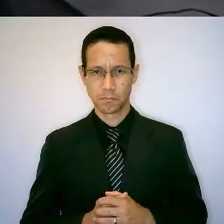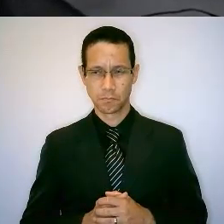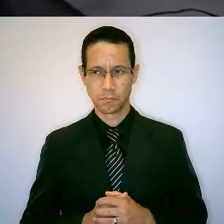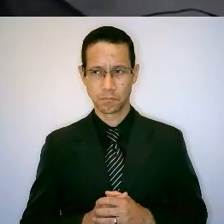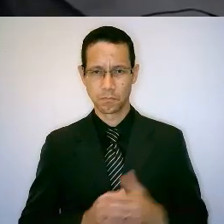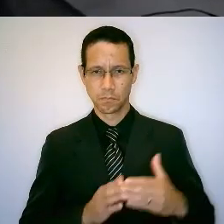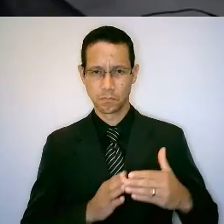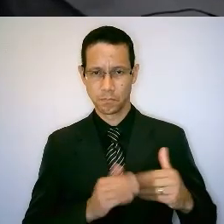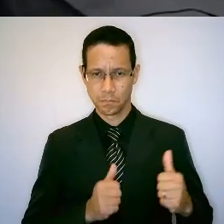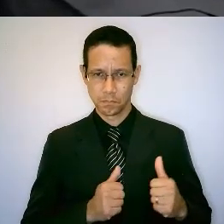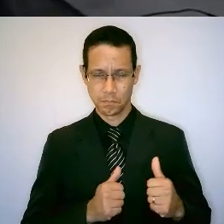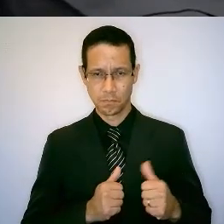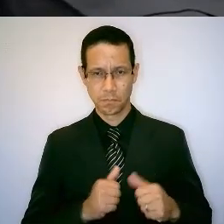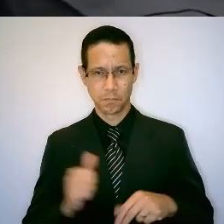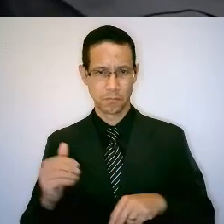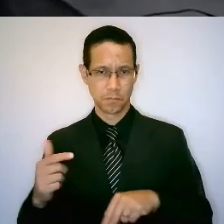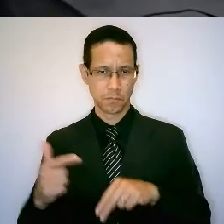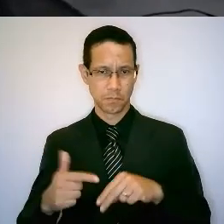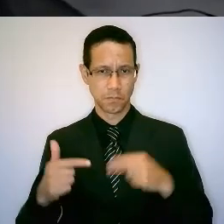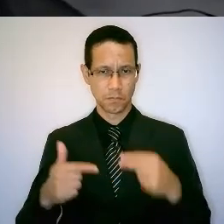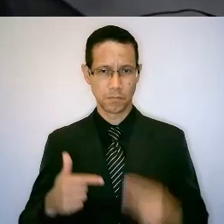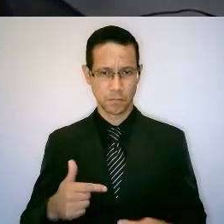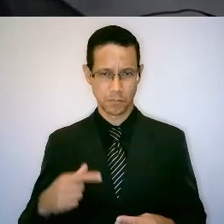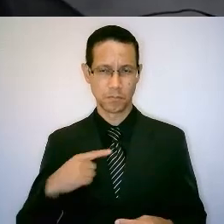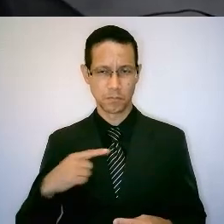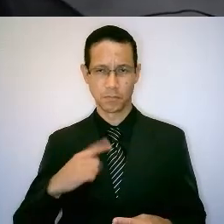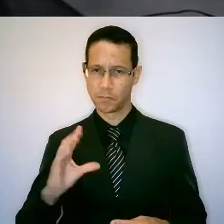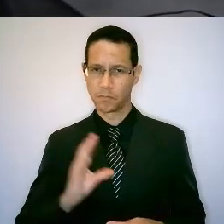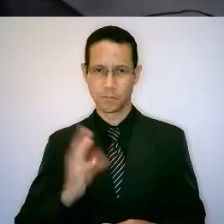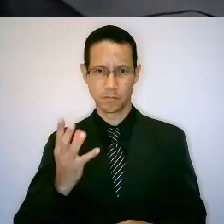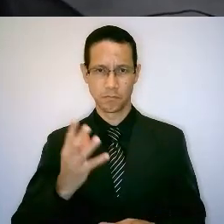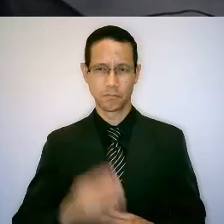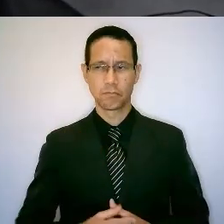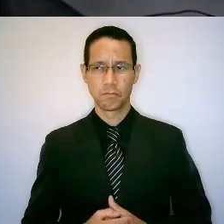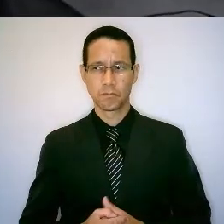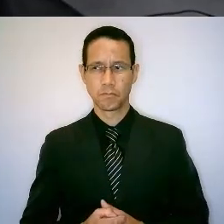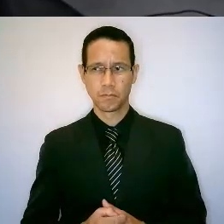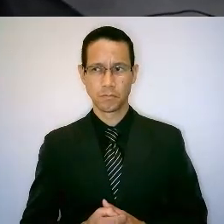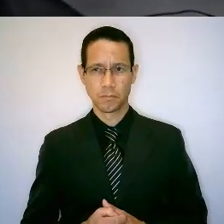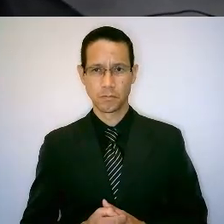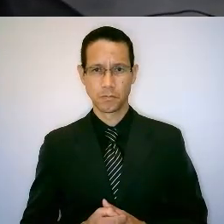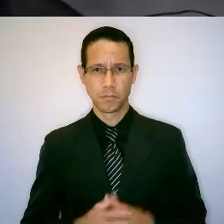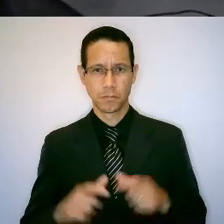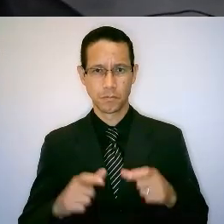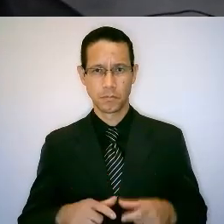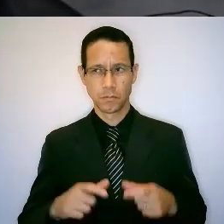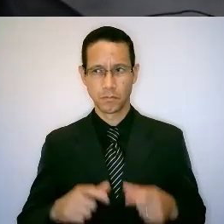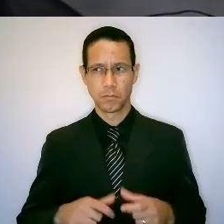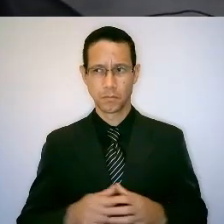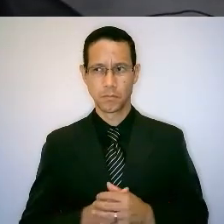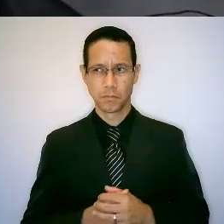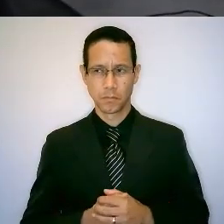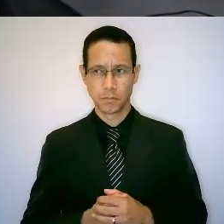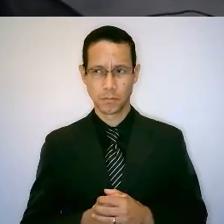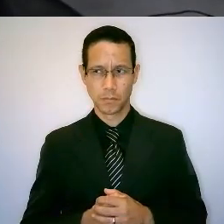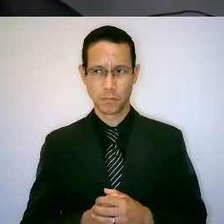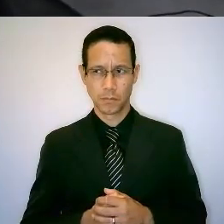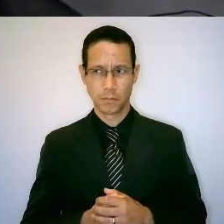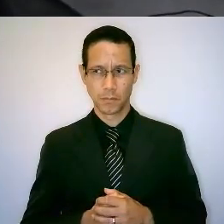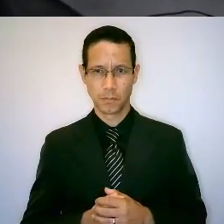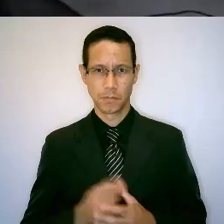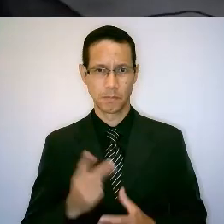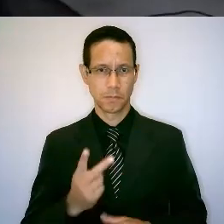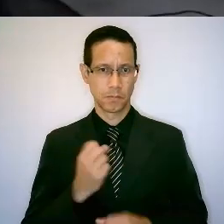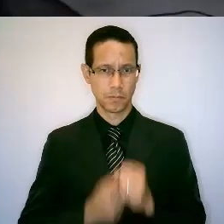e a vítima fatal e estudo no município de Pau dos Ferros a dois anos